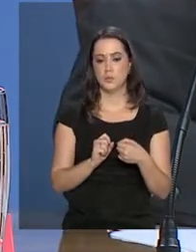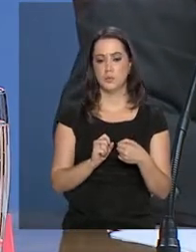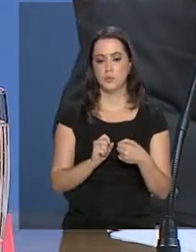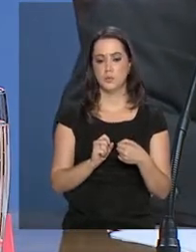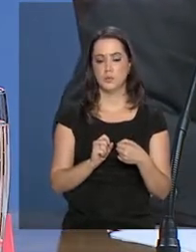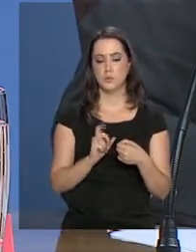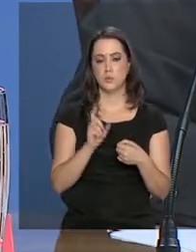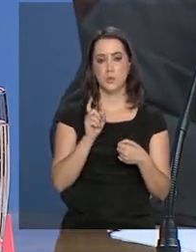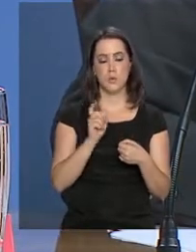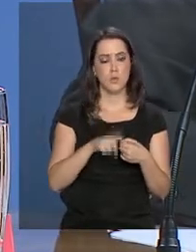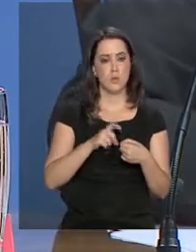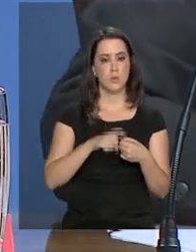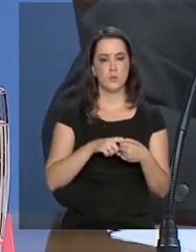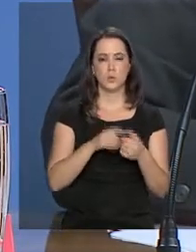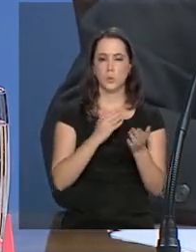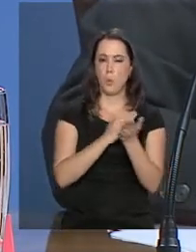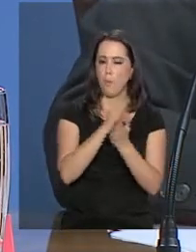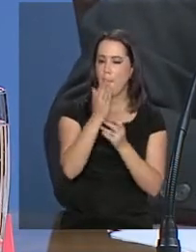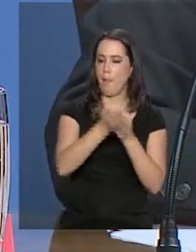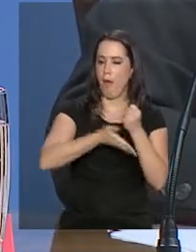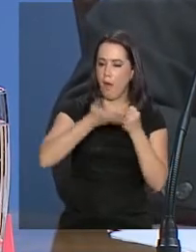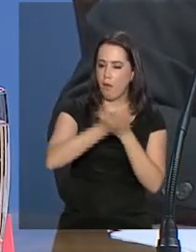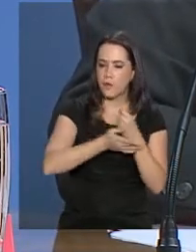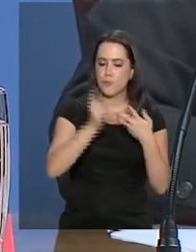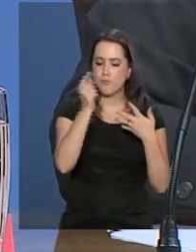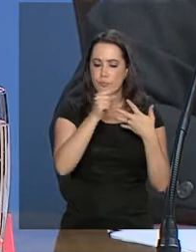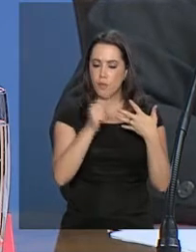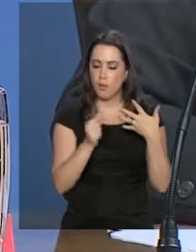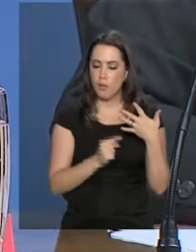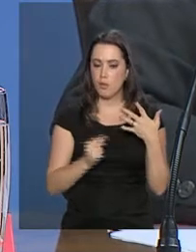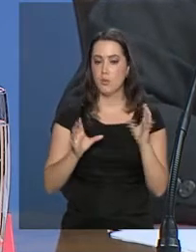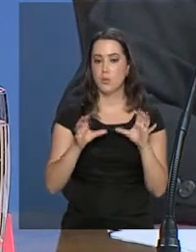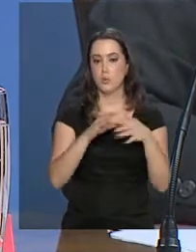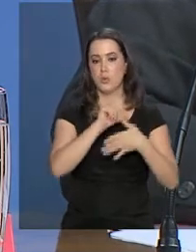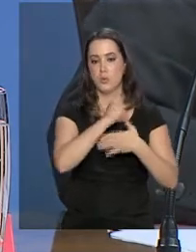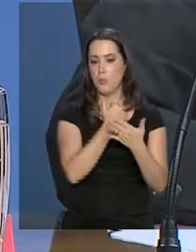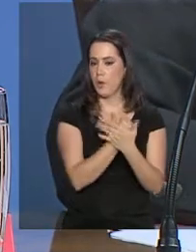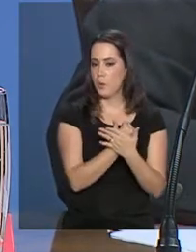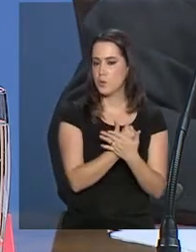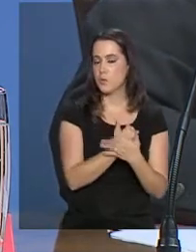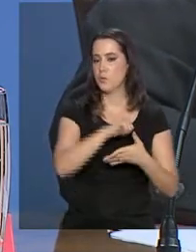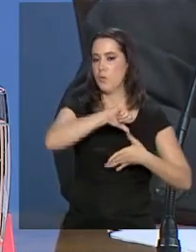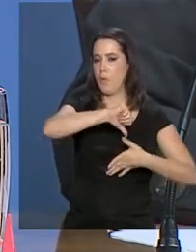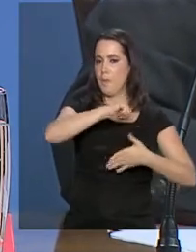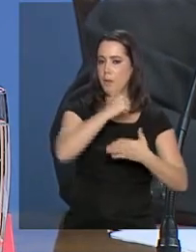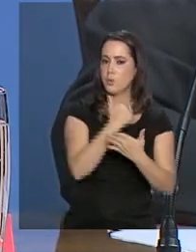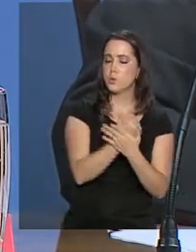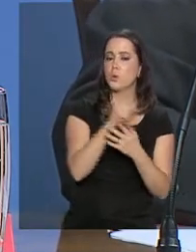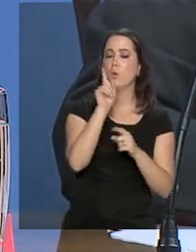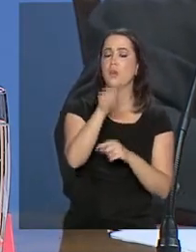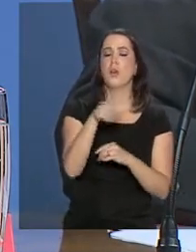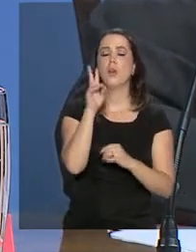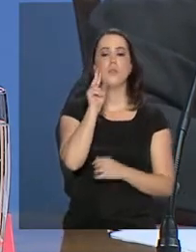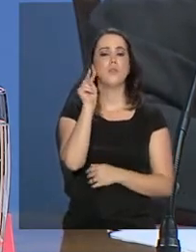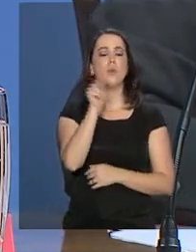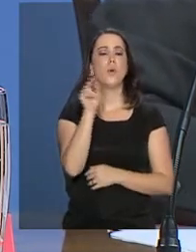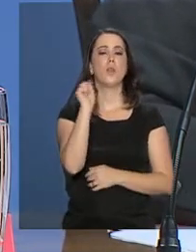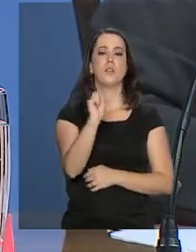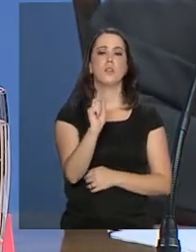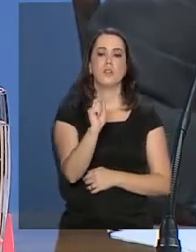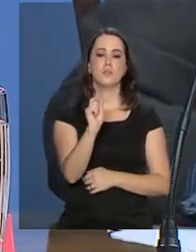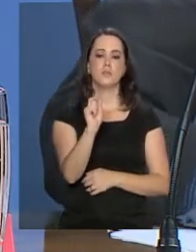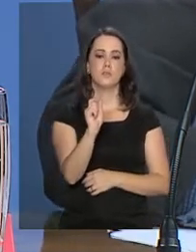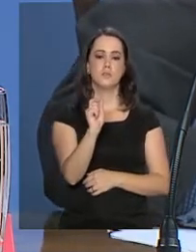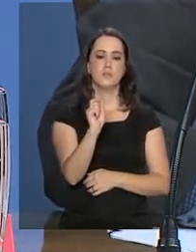é originais fundacionais digamos assim do bloco que são em última análise e